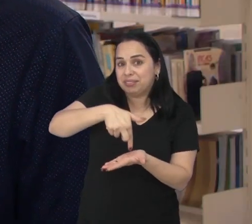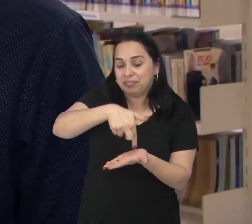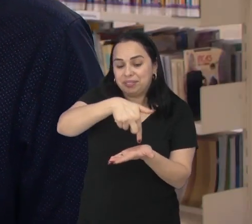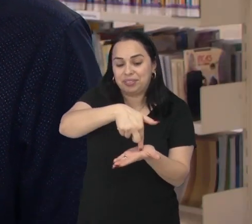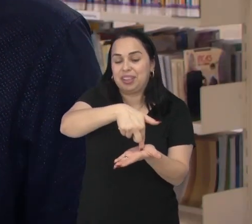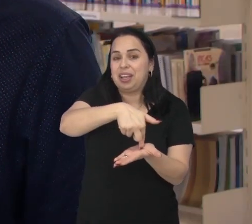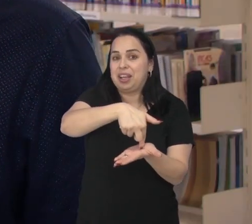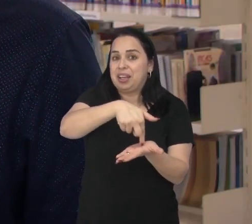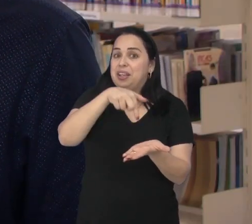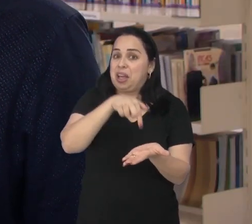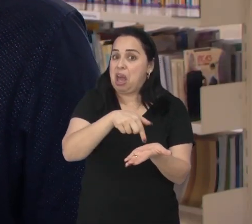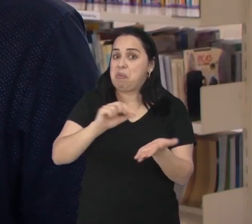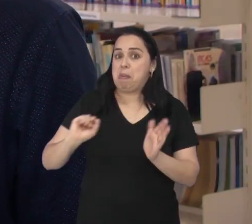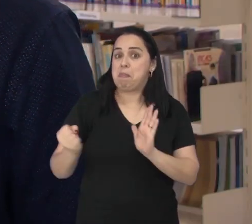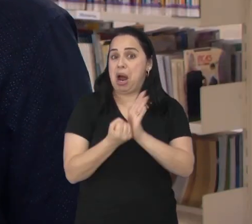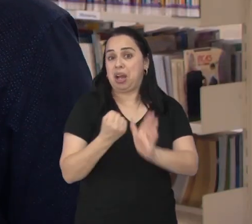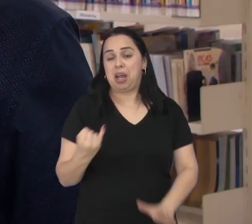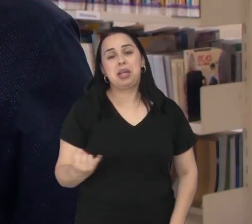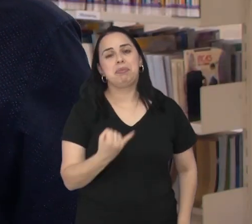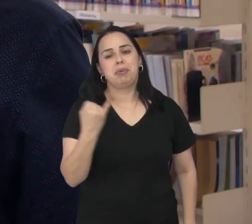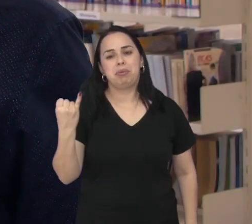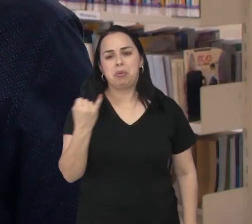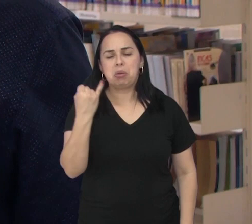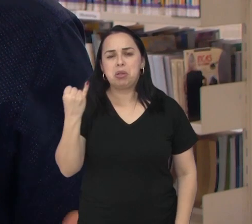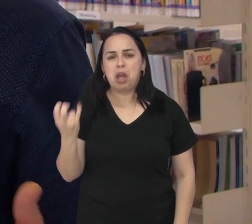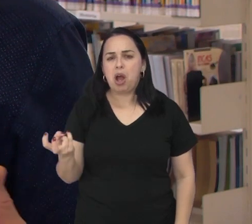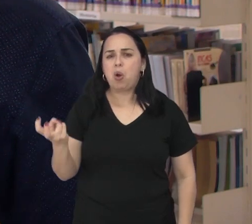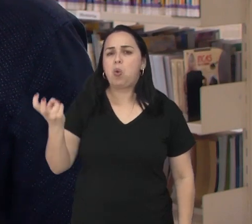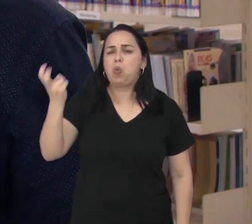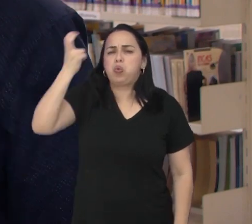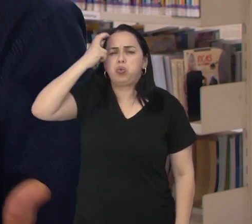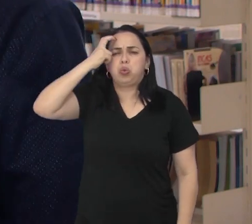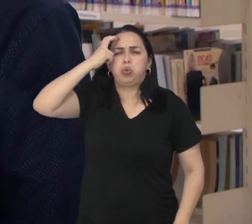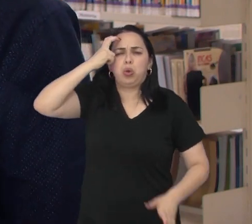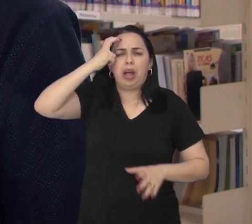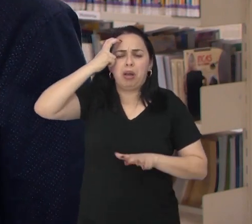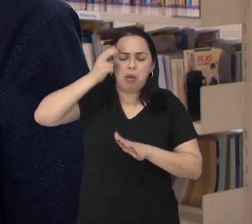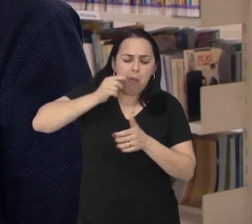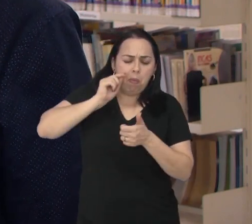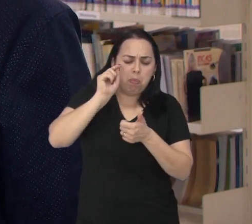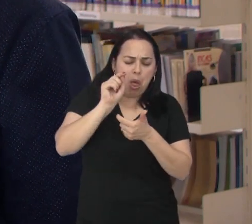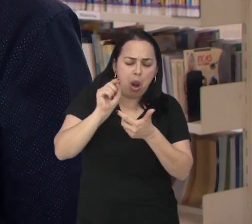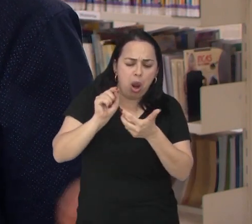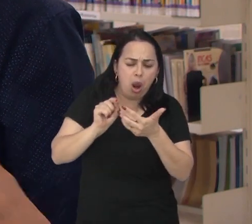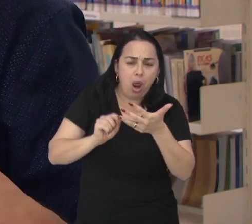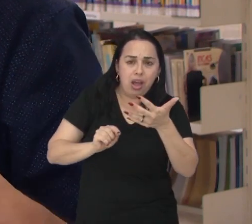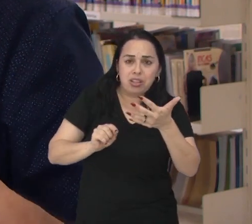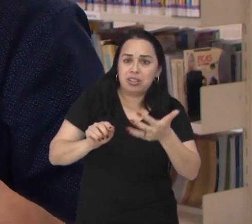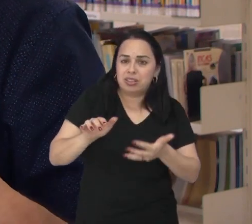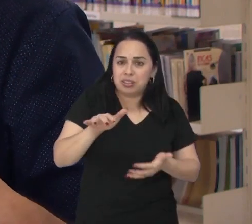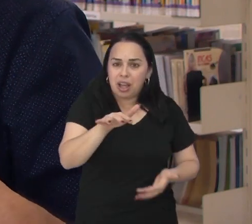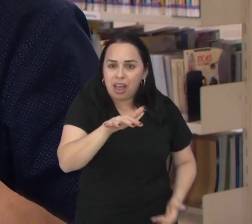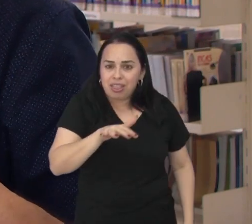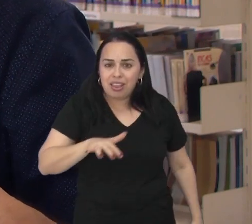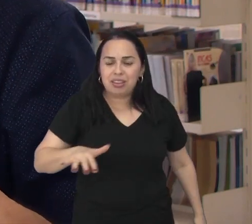é um símbolo importantíssimo de uma cultura vasta, de uma